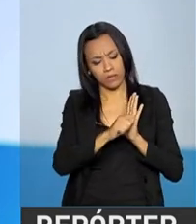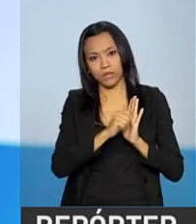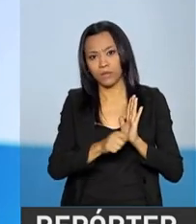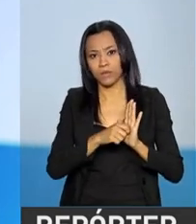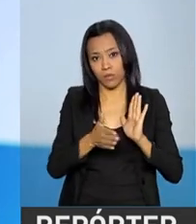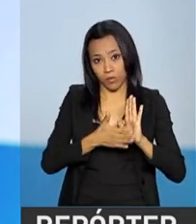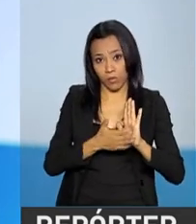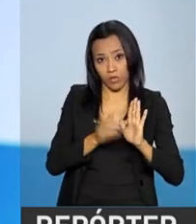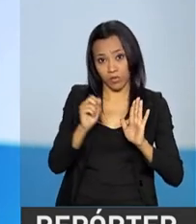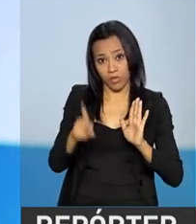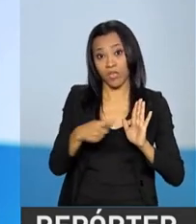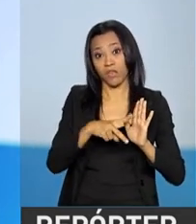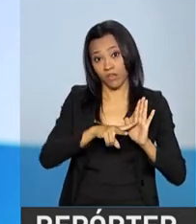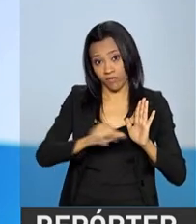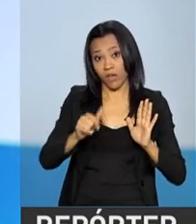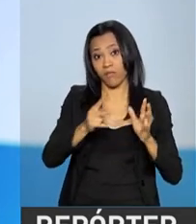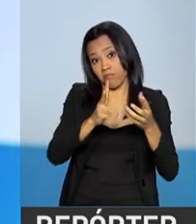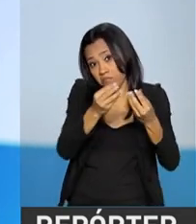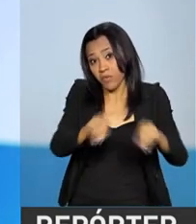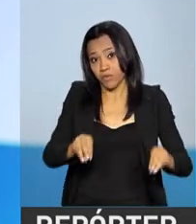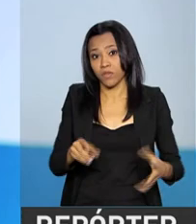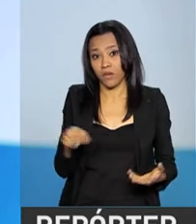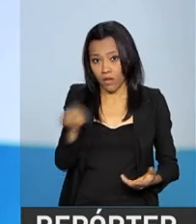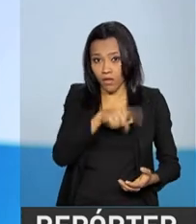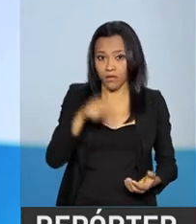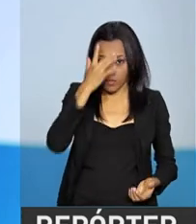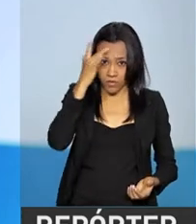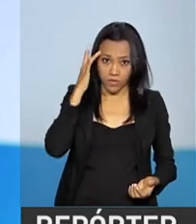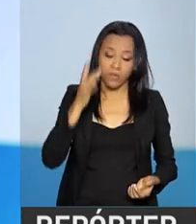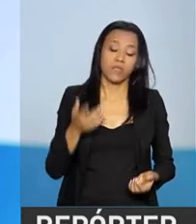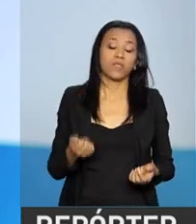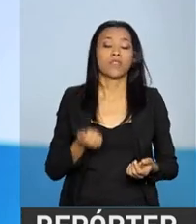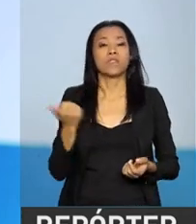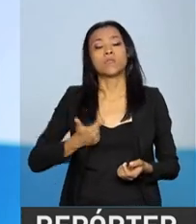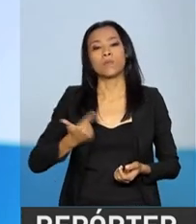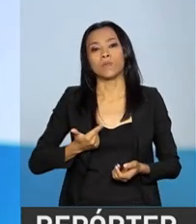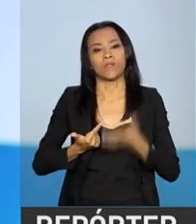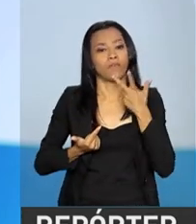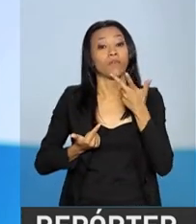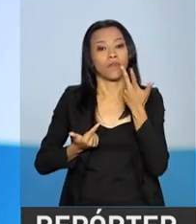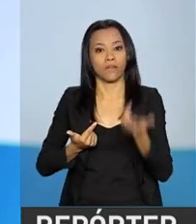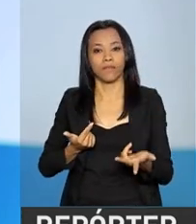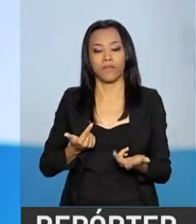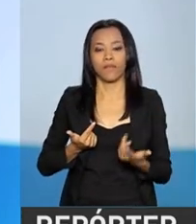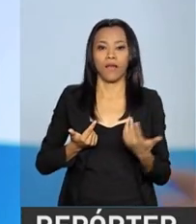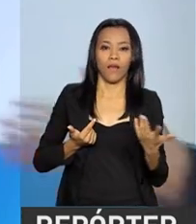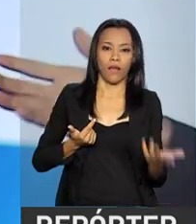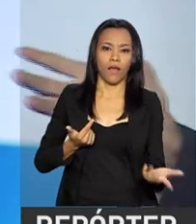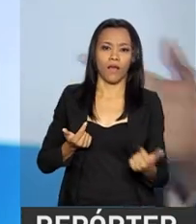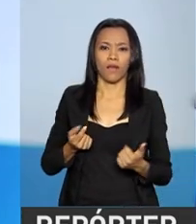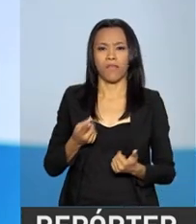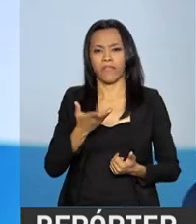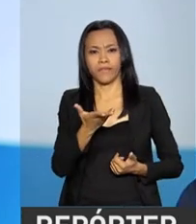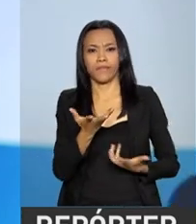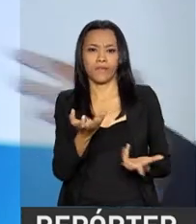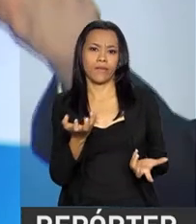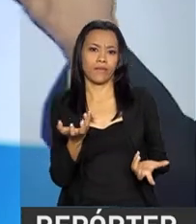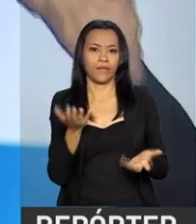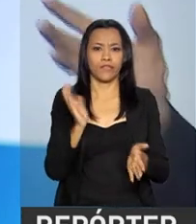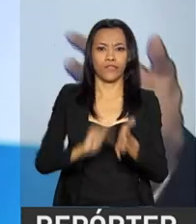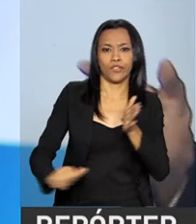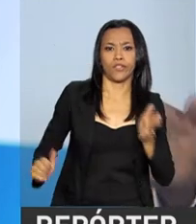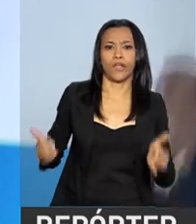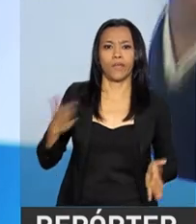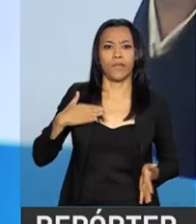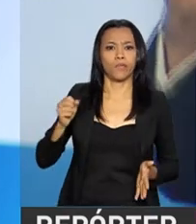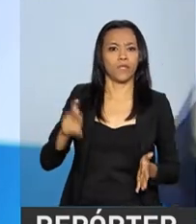que os atinja segundo alguns dizem assim e até pessoas graduadas ama vocês querem tirar a